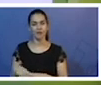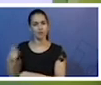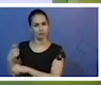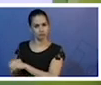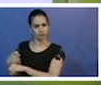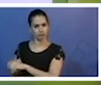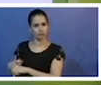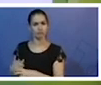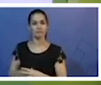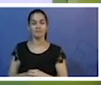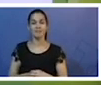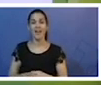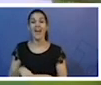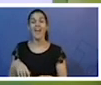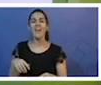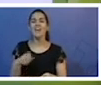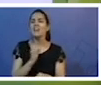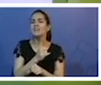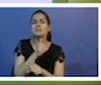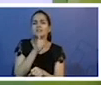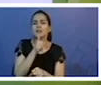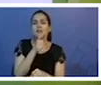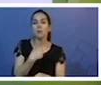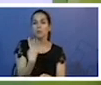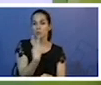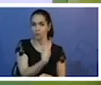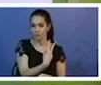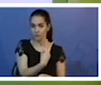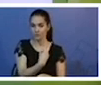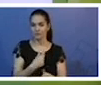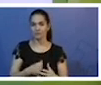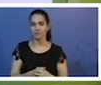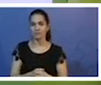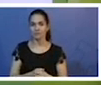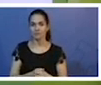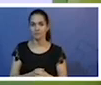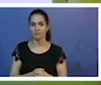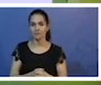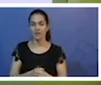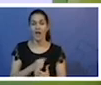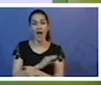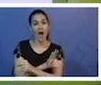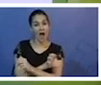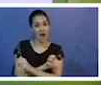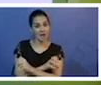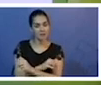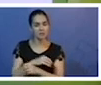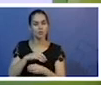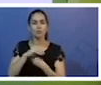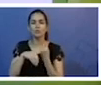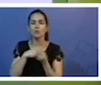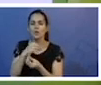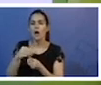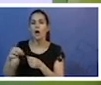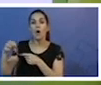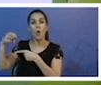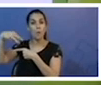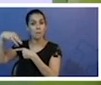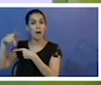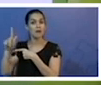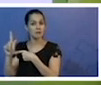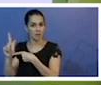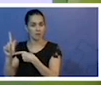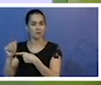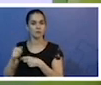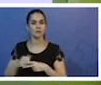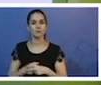Aqui no exemplo 2, o ácido nítrico mais o hidróxido de magnésio. Então, a fórmula do